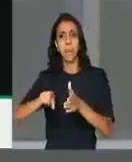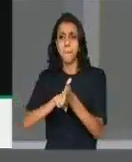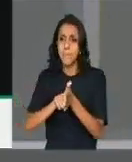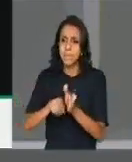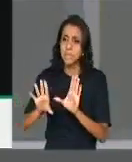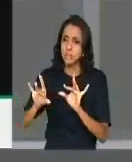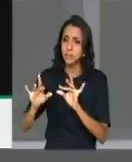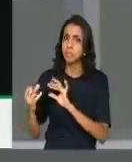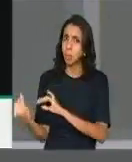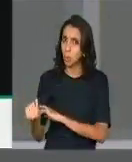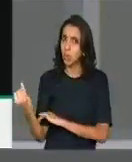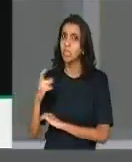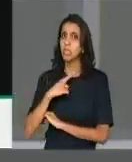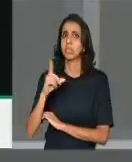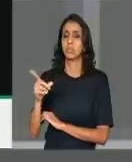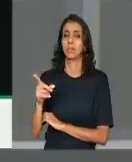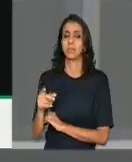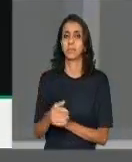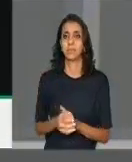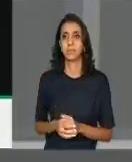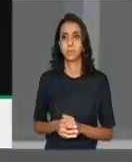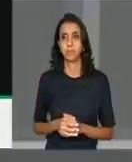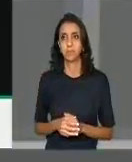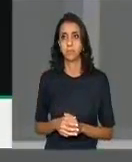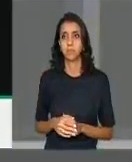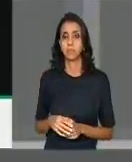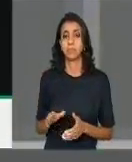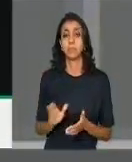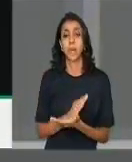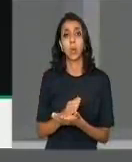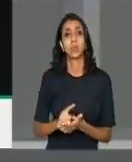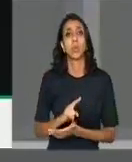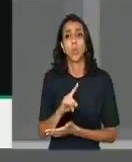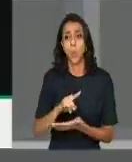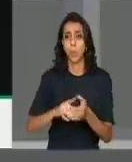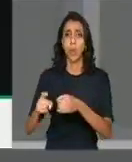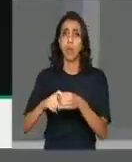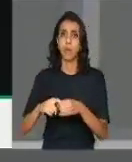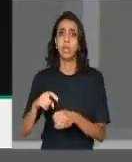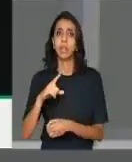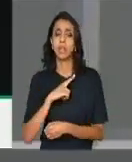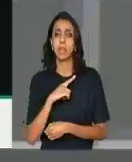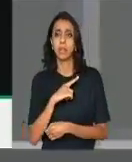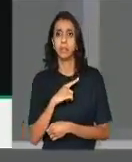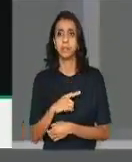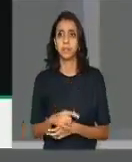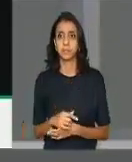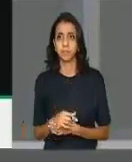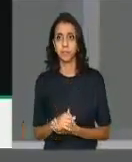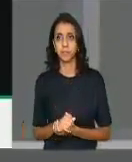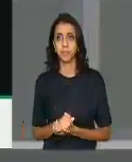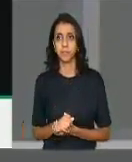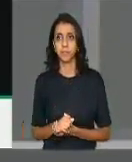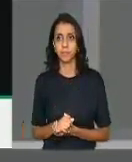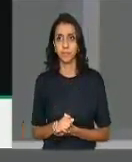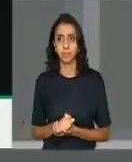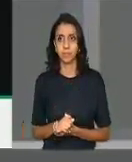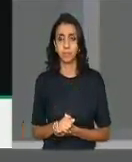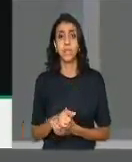científicas importantes. Aliás, já há convênios, se não assim, a partir de uma política